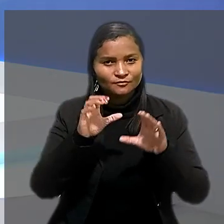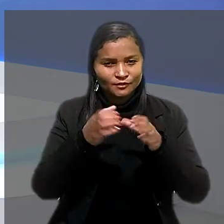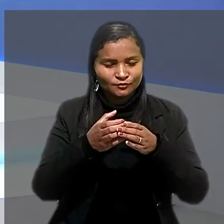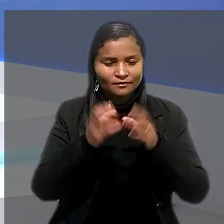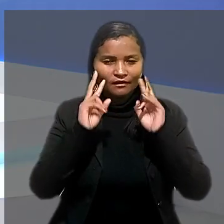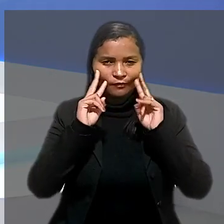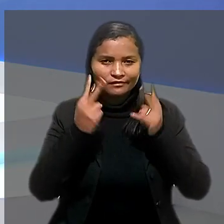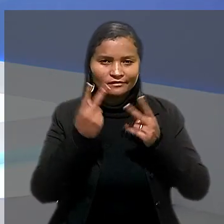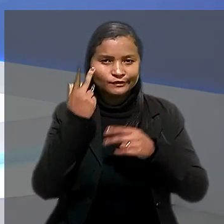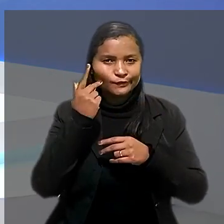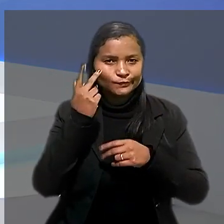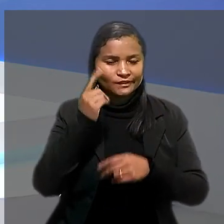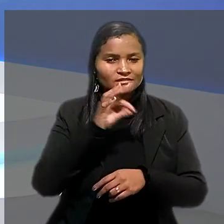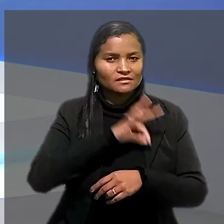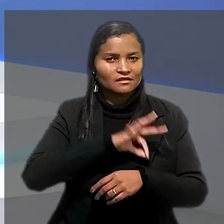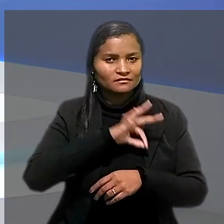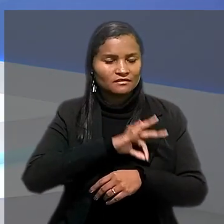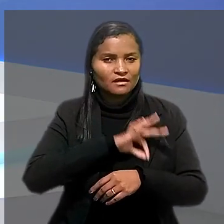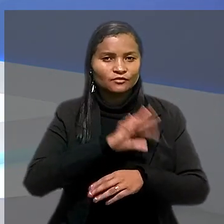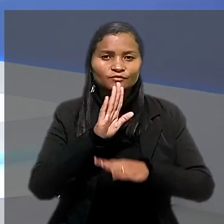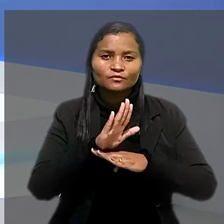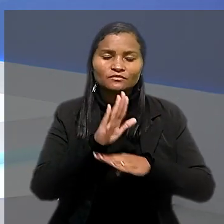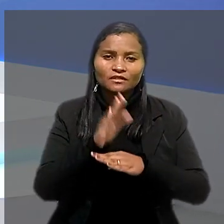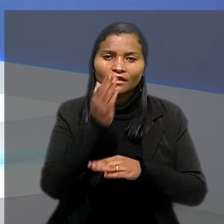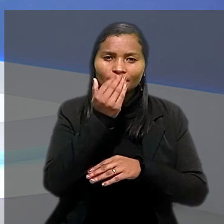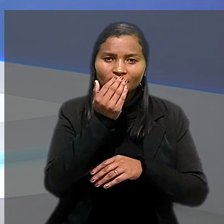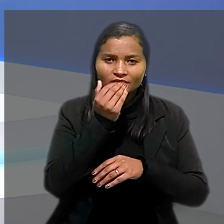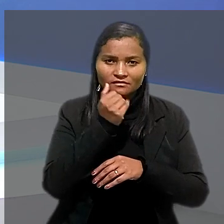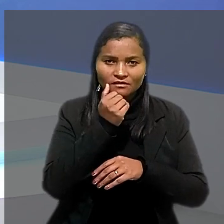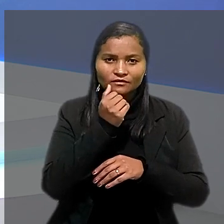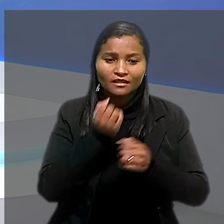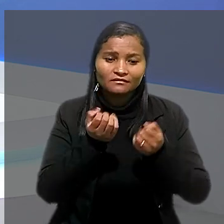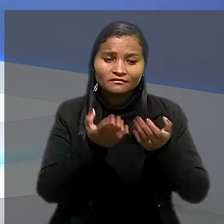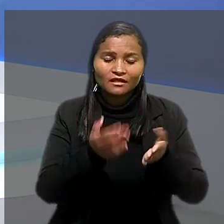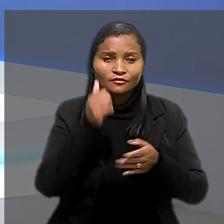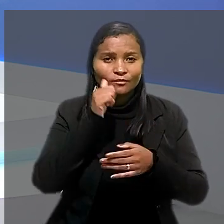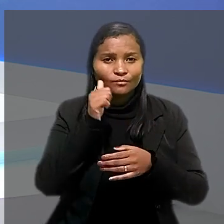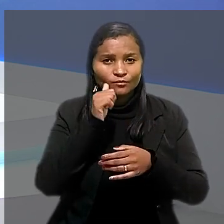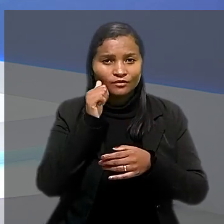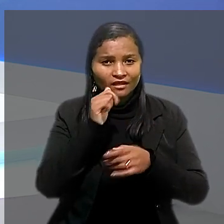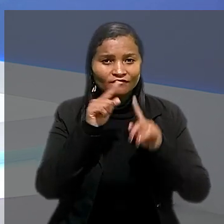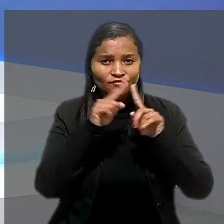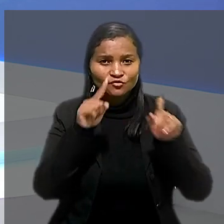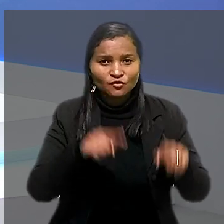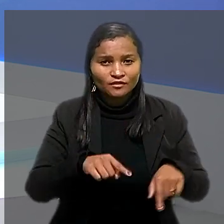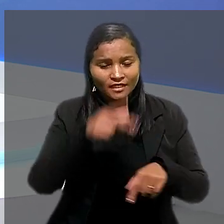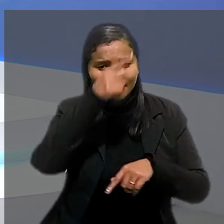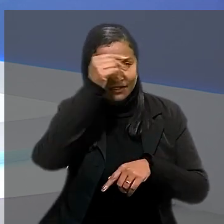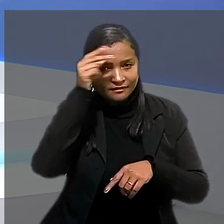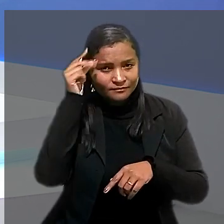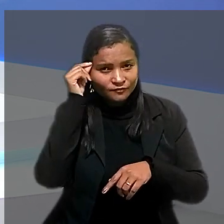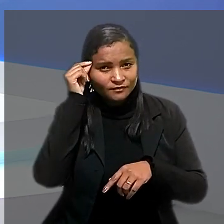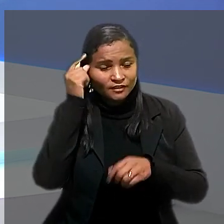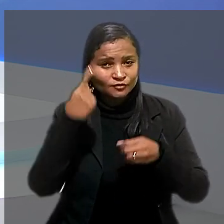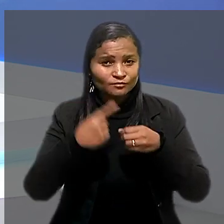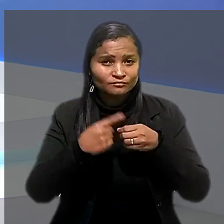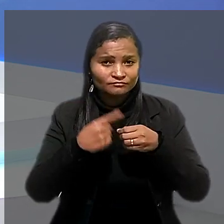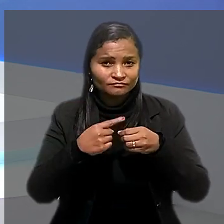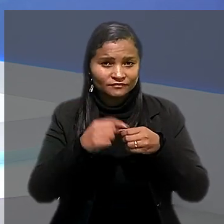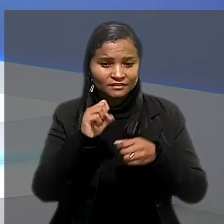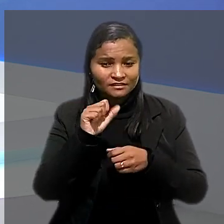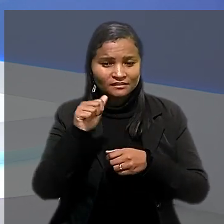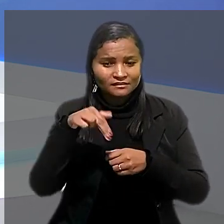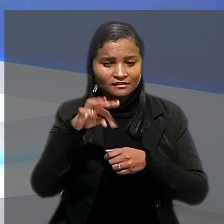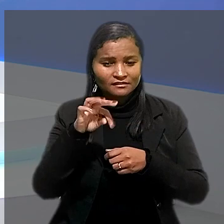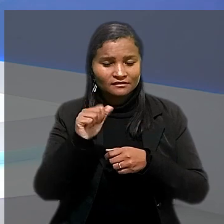A 7ª turma reconheceu a natureza salarial do auxílio alimentação pago a uma servidora pública do município de Santa Bárbara do